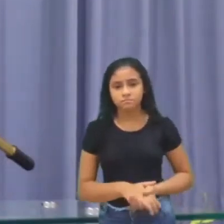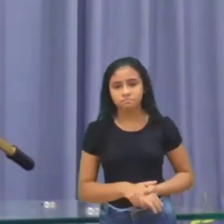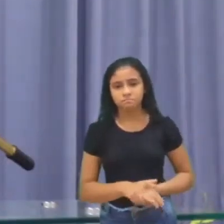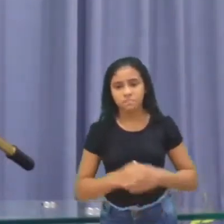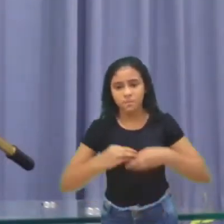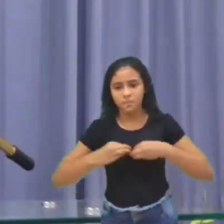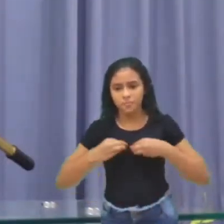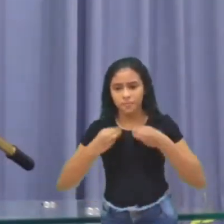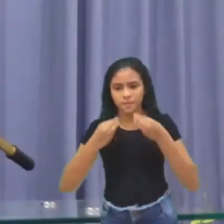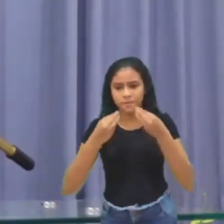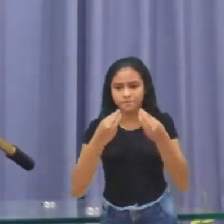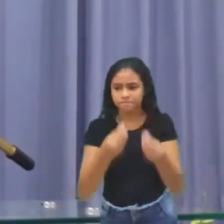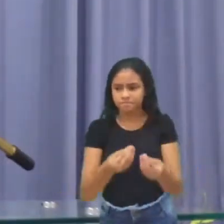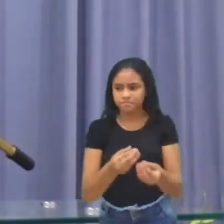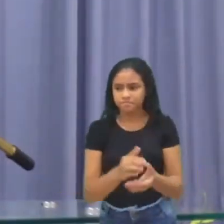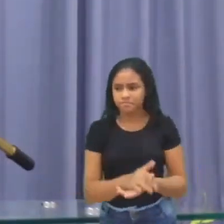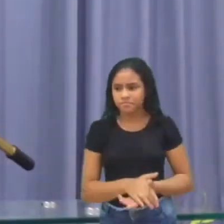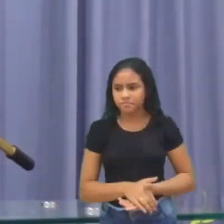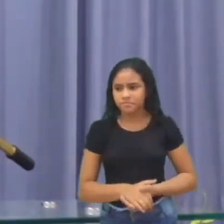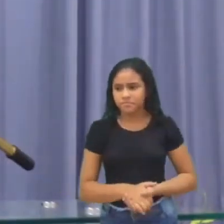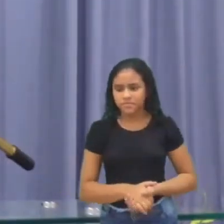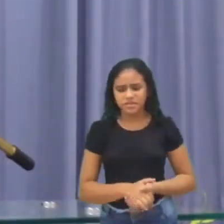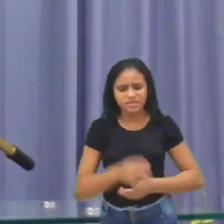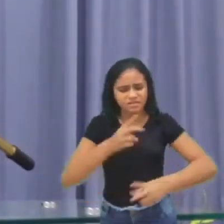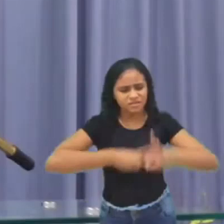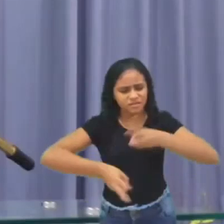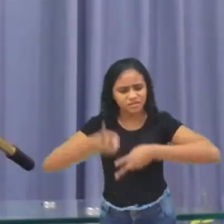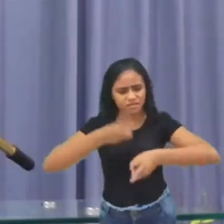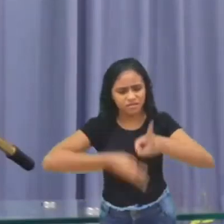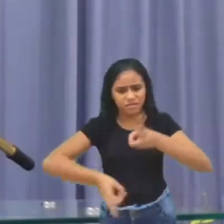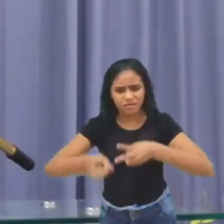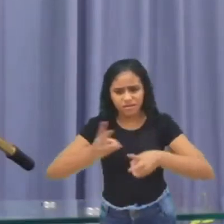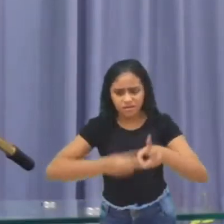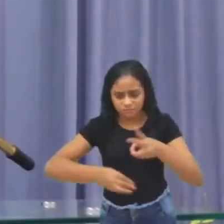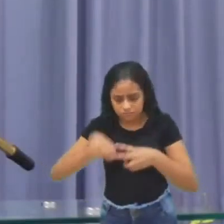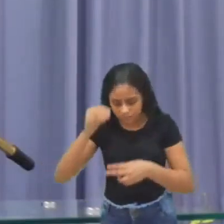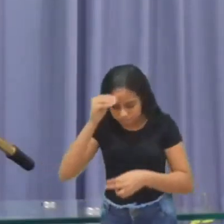contribui para que esteja sempre para baixo.